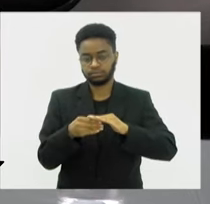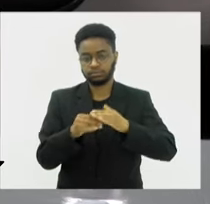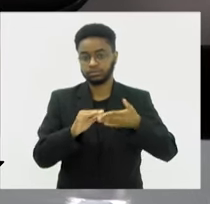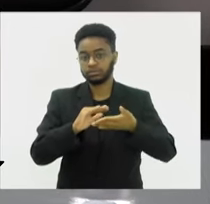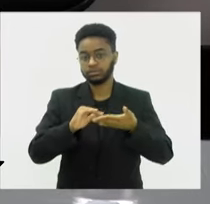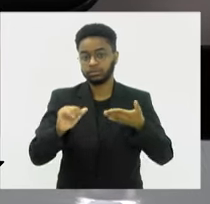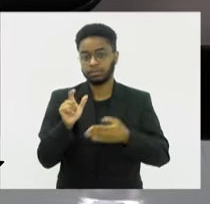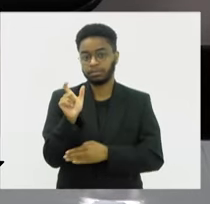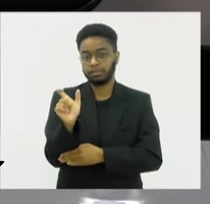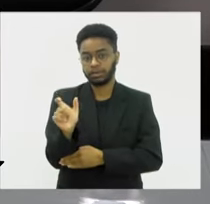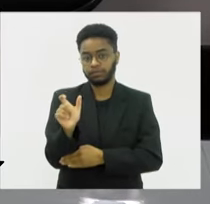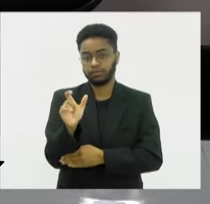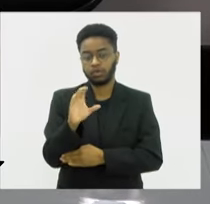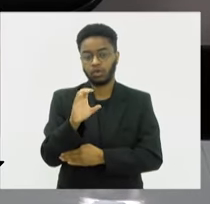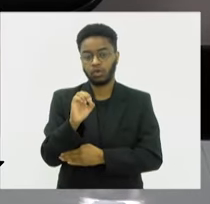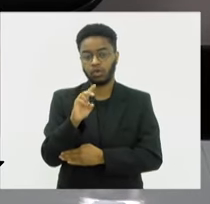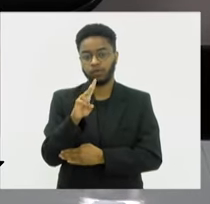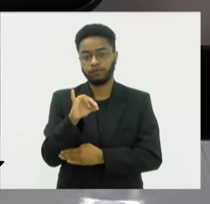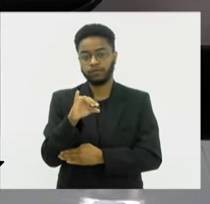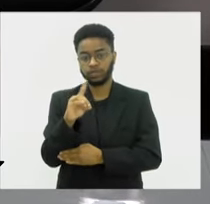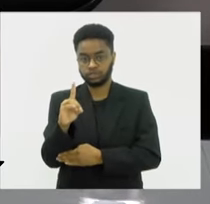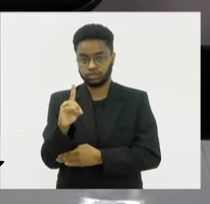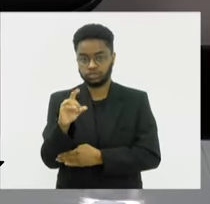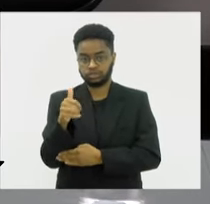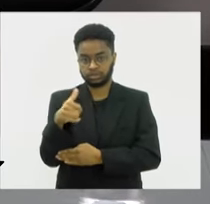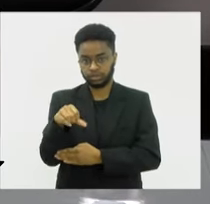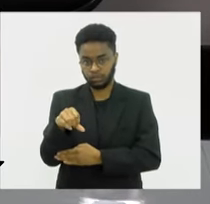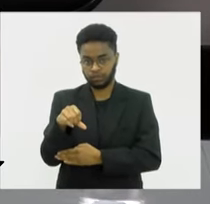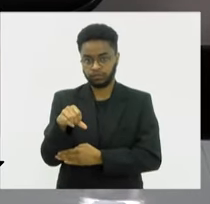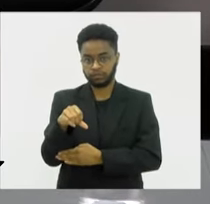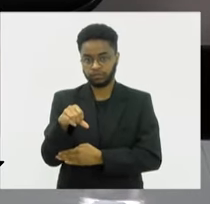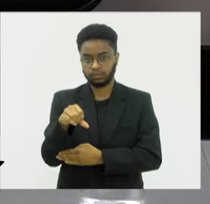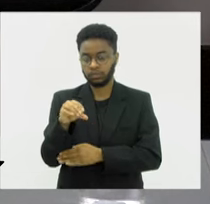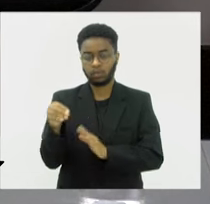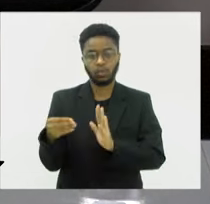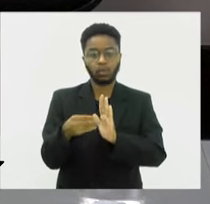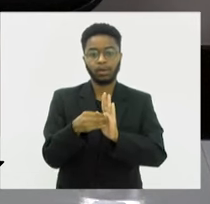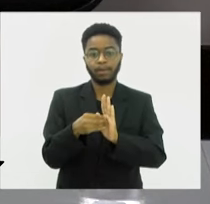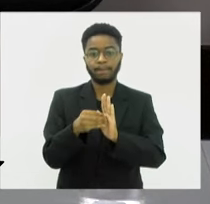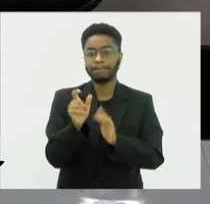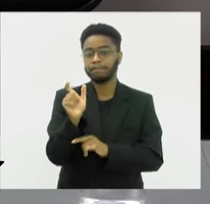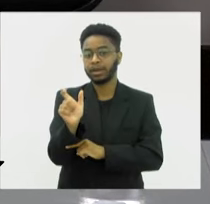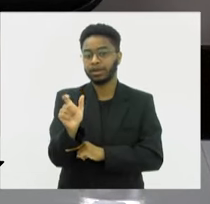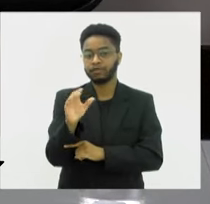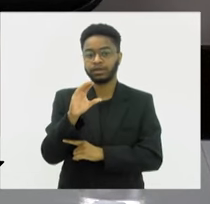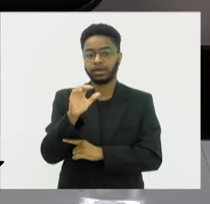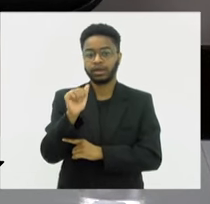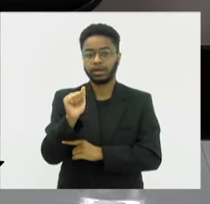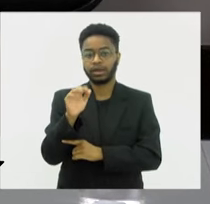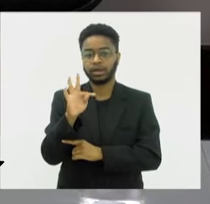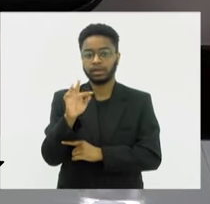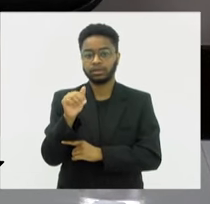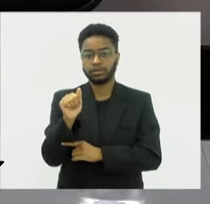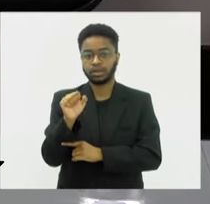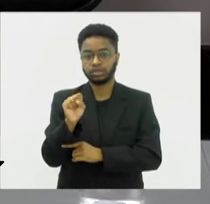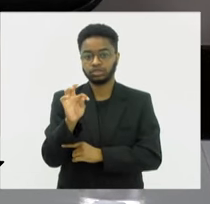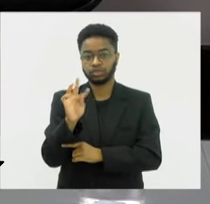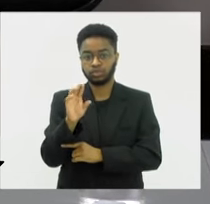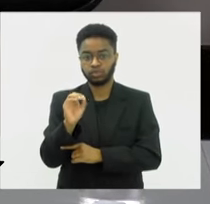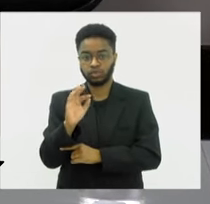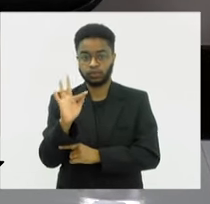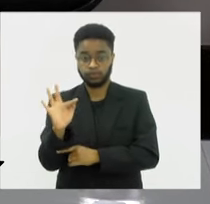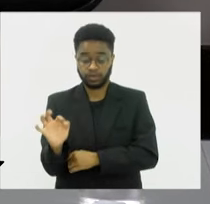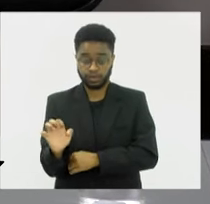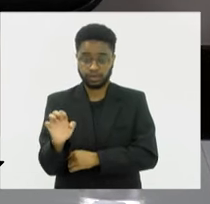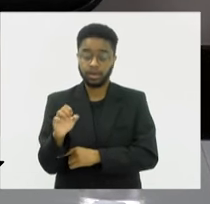retirando a palavra Covid-19 e incluindo a palavra catástrofe,